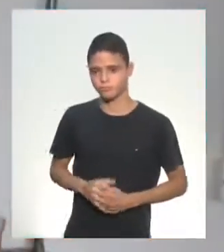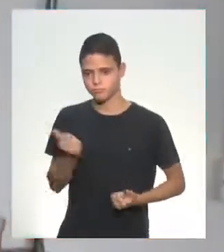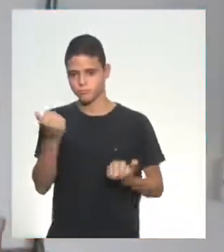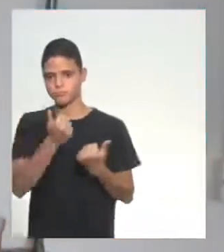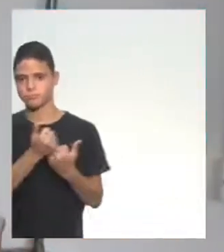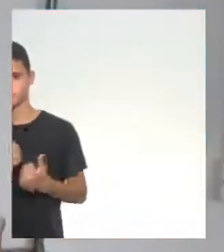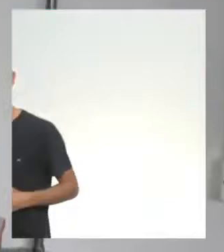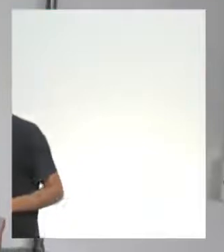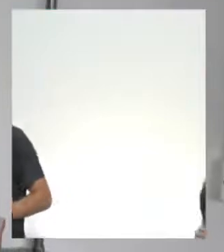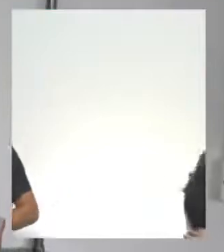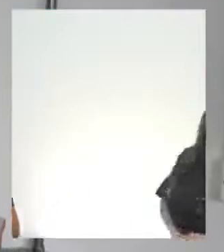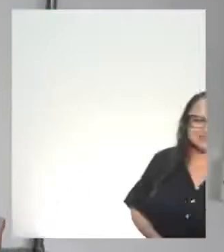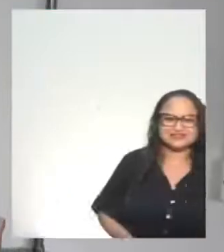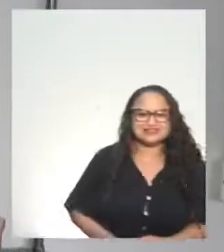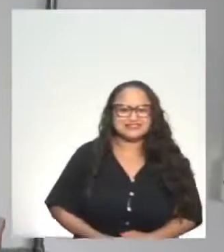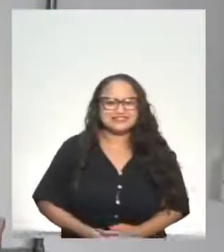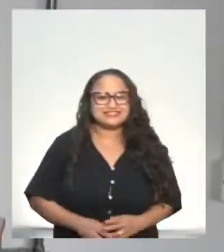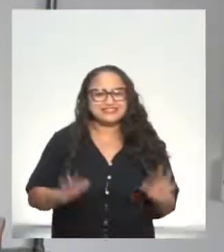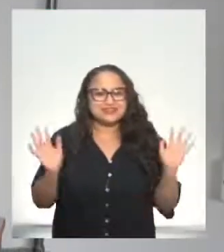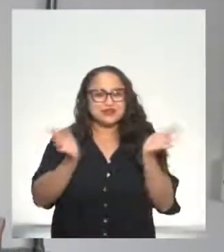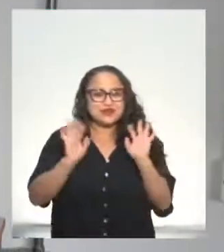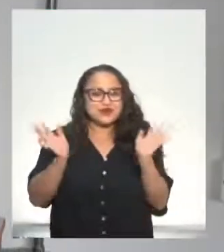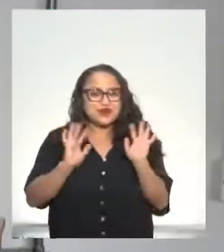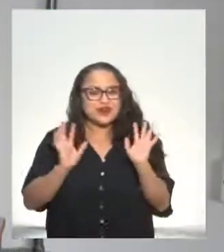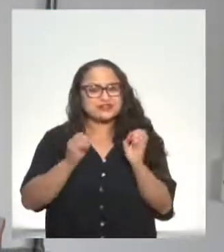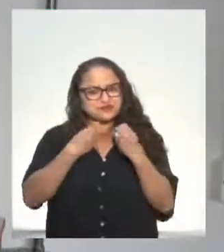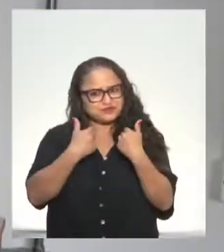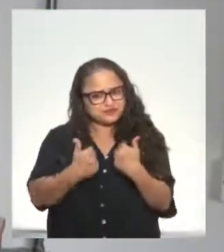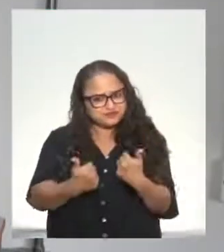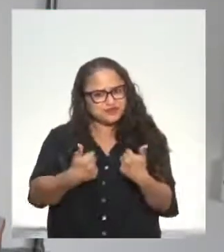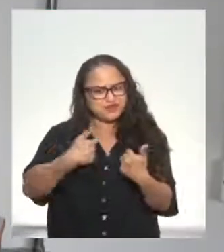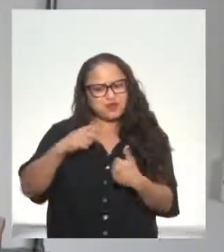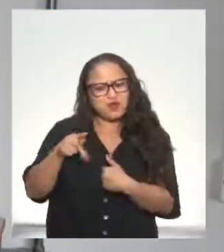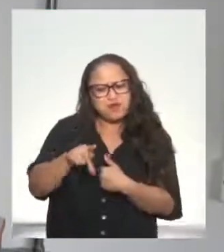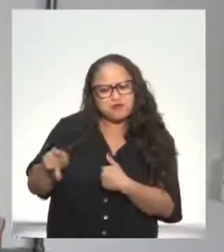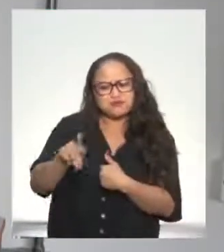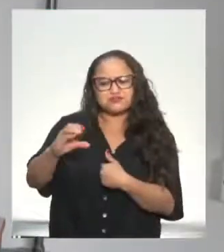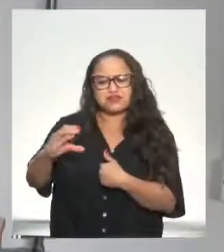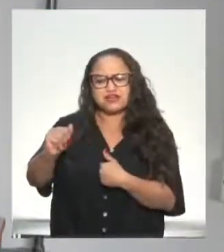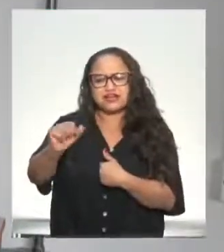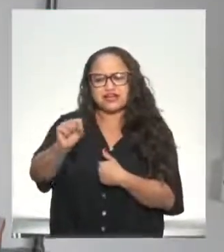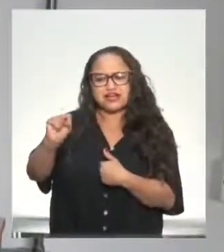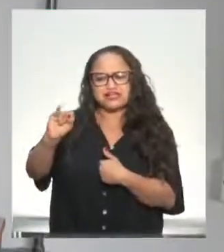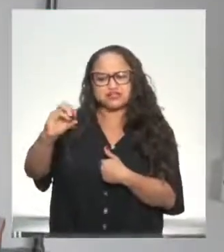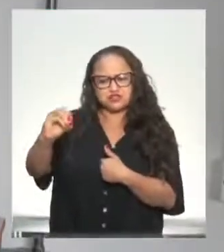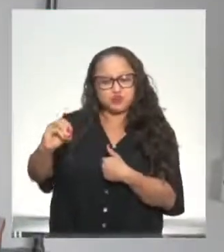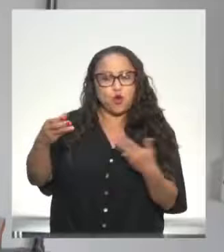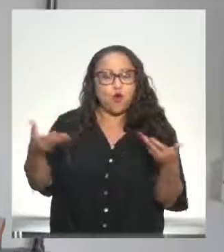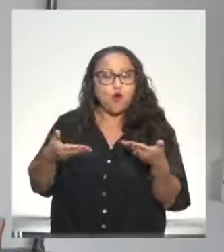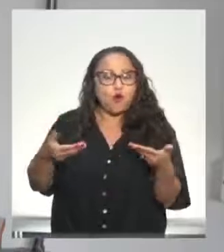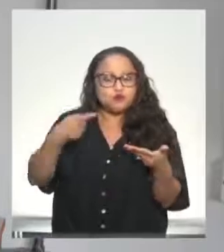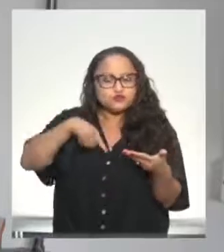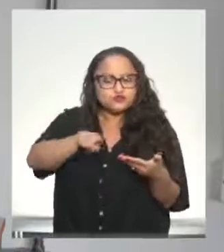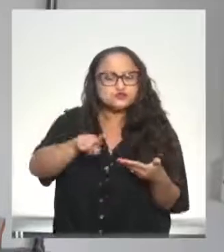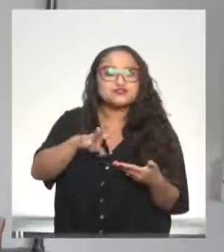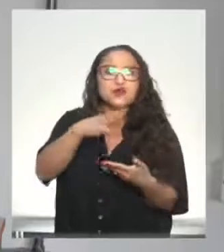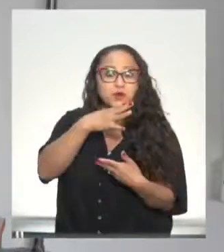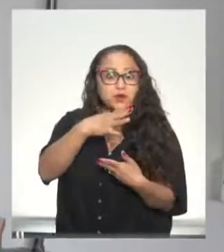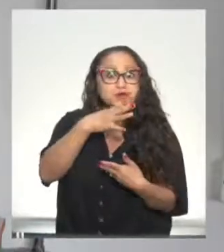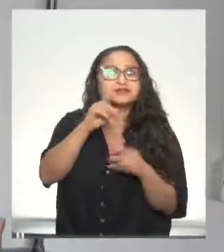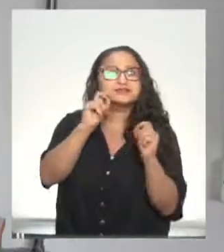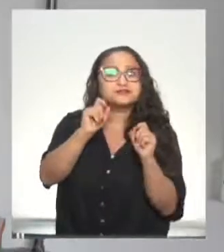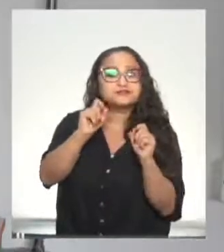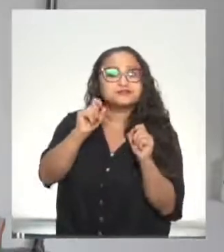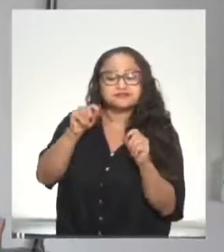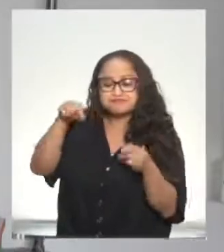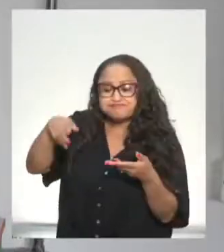Olá, pessoal. Aqui quem fala é o professor Katsu, direto do CIEBP. Hoje, finalmente, vocês vão ter a oportunidade de conhecer a nossa impressora 3D. Para quem não